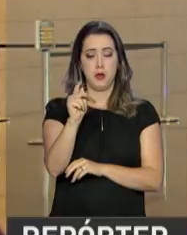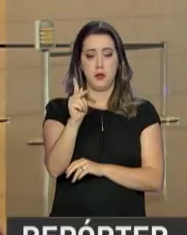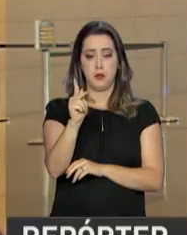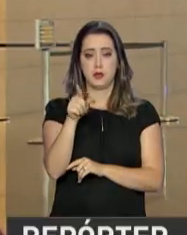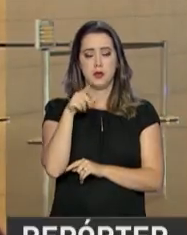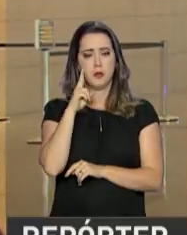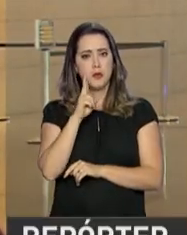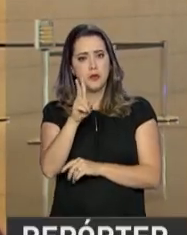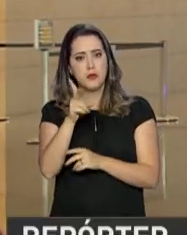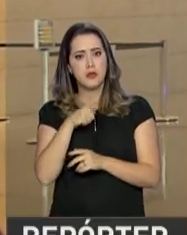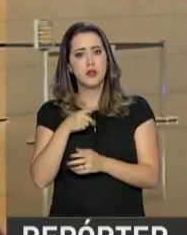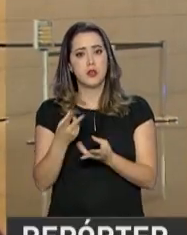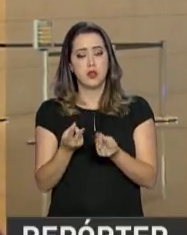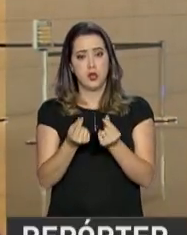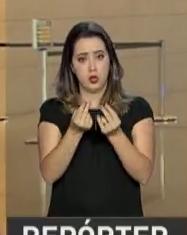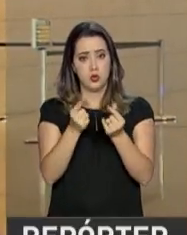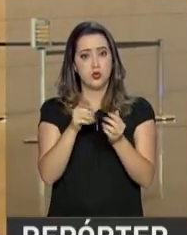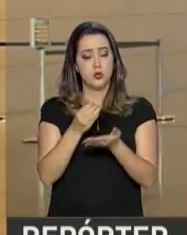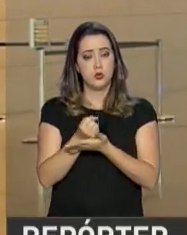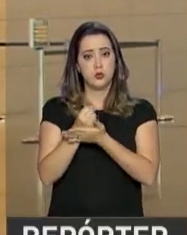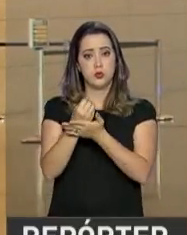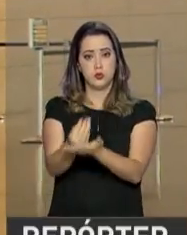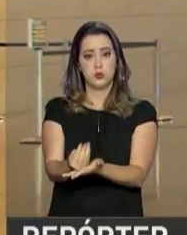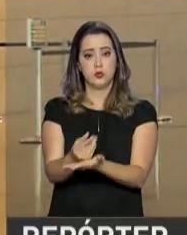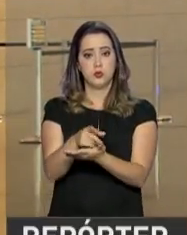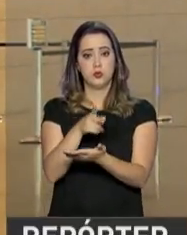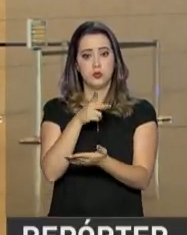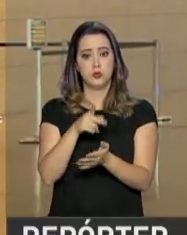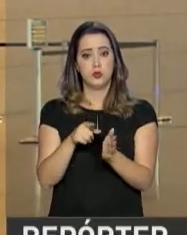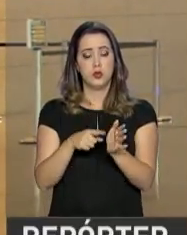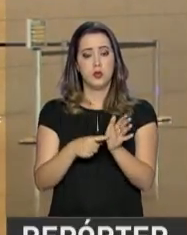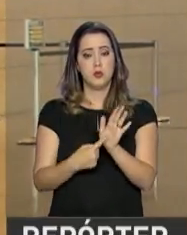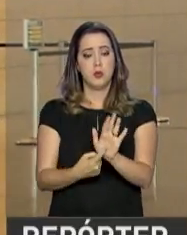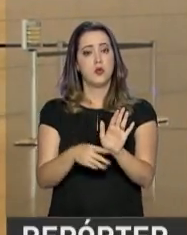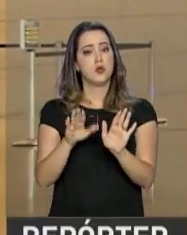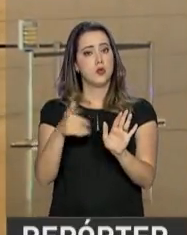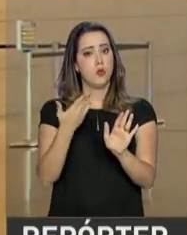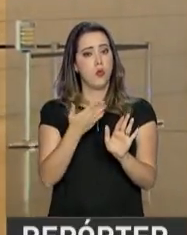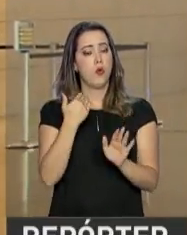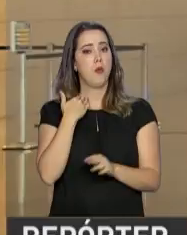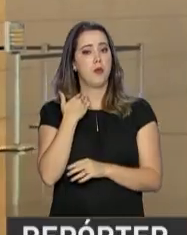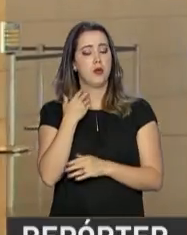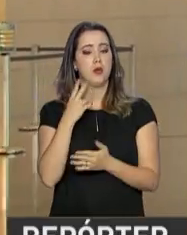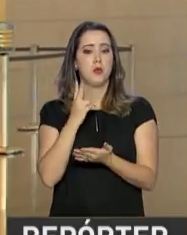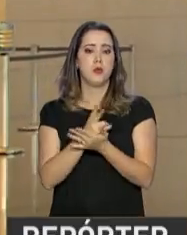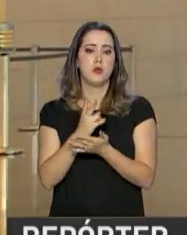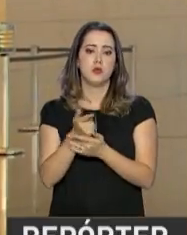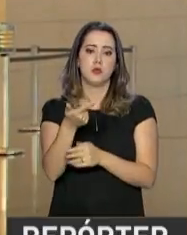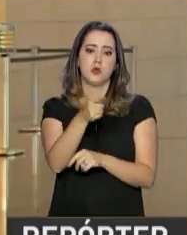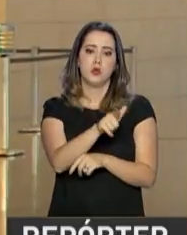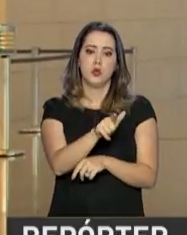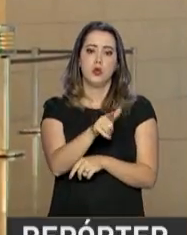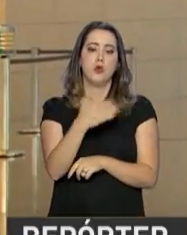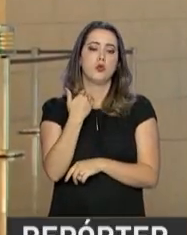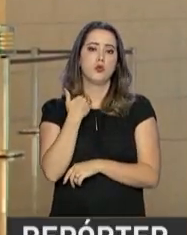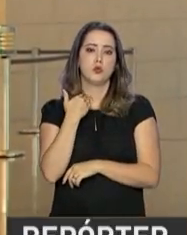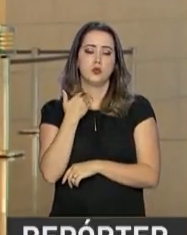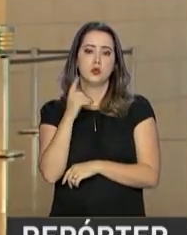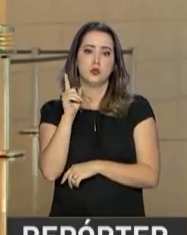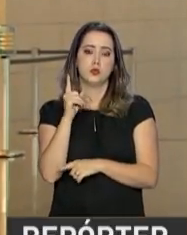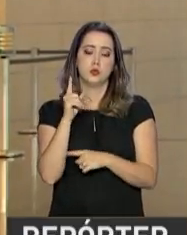verificando que tem recurso disponível indica em sua agência e conta mesmo que seja em outra instituição financeira